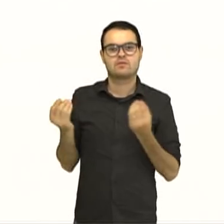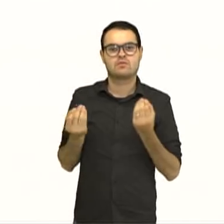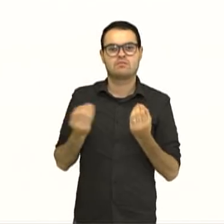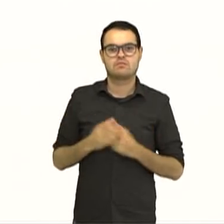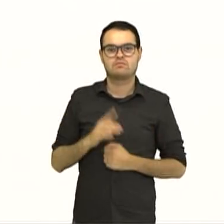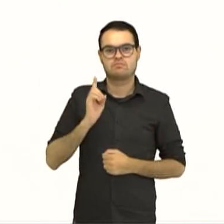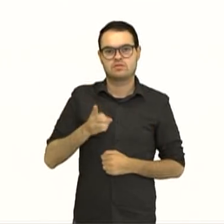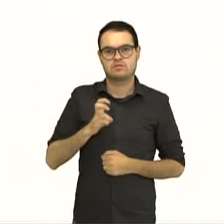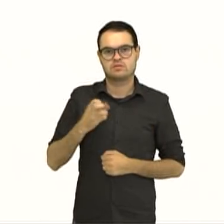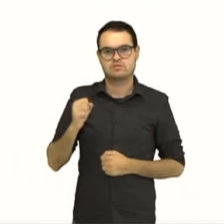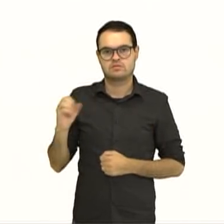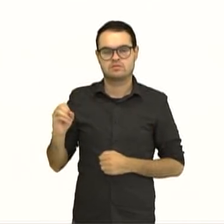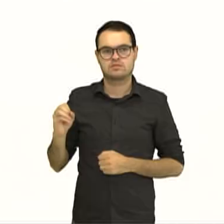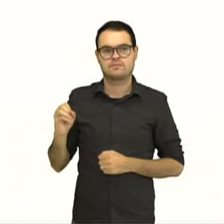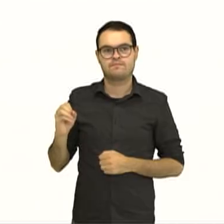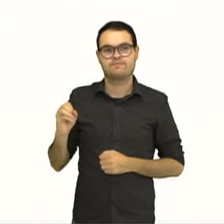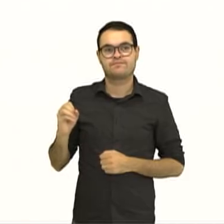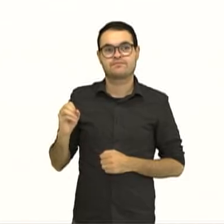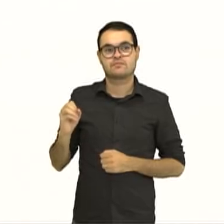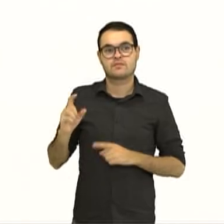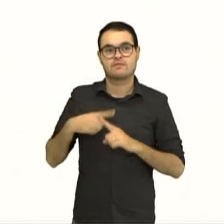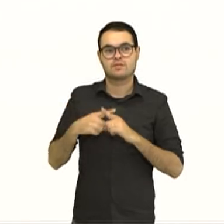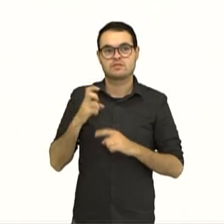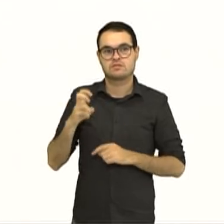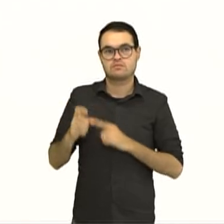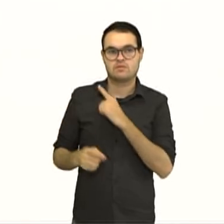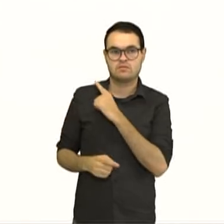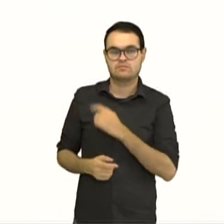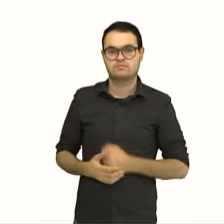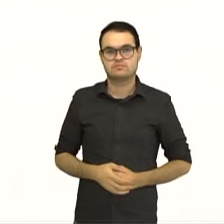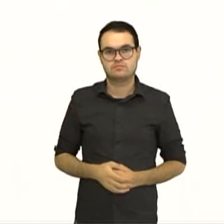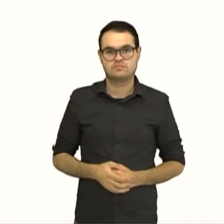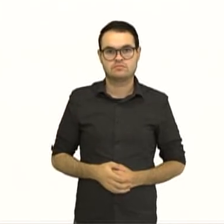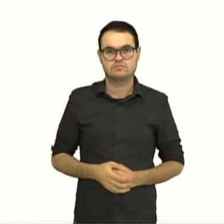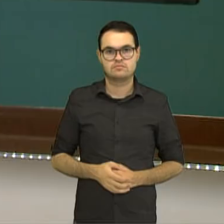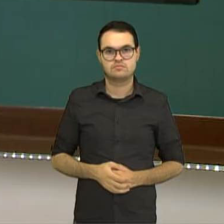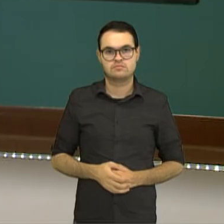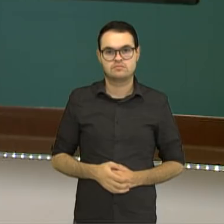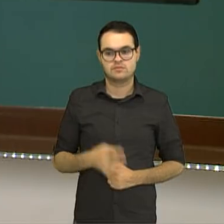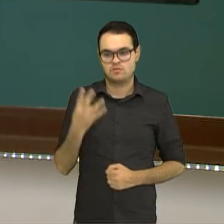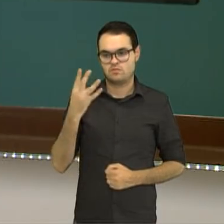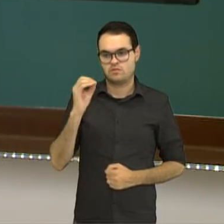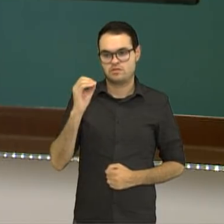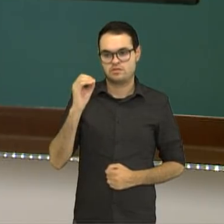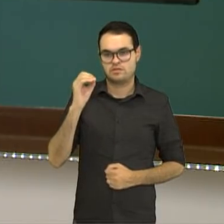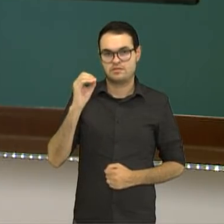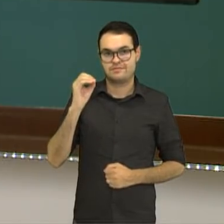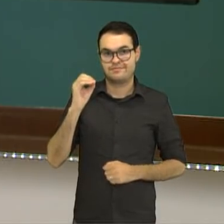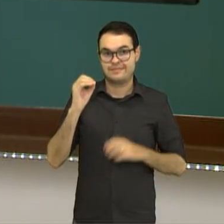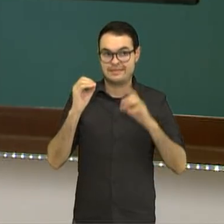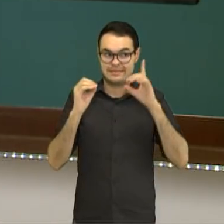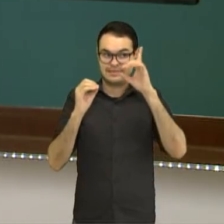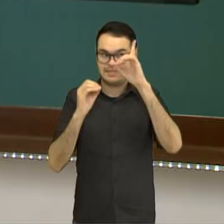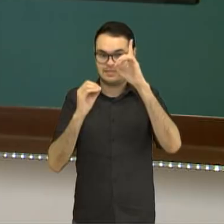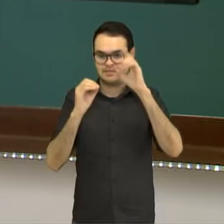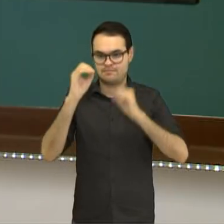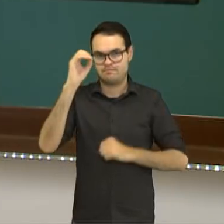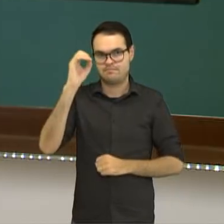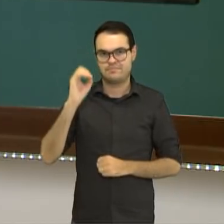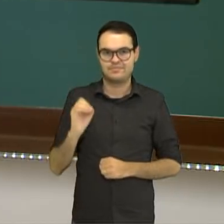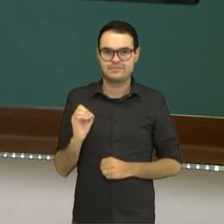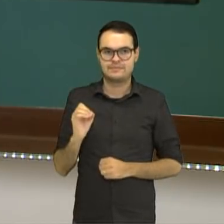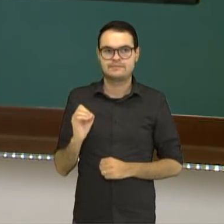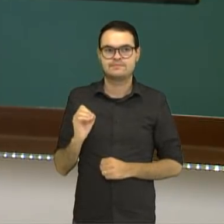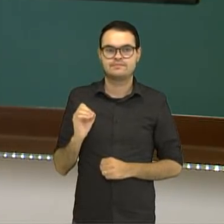5, 5 vezes 0, 0, 5 vezes 8, 40. Mais 40 dezenas. 40 dezenas